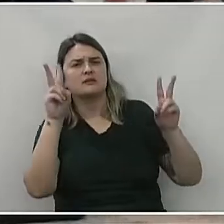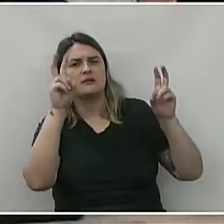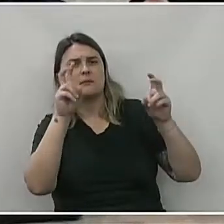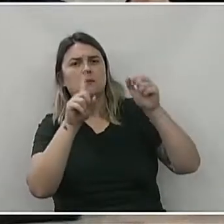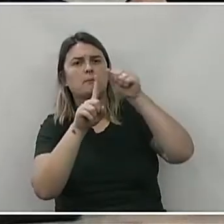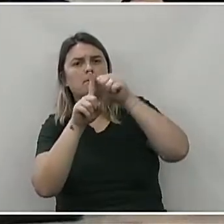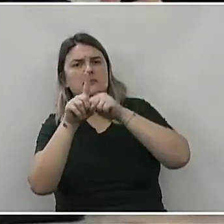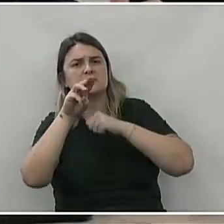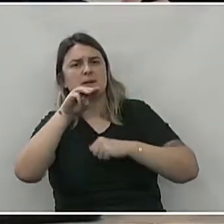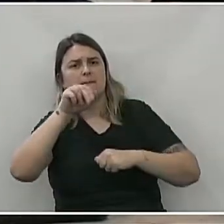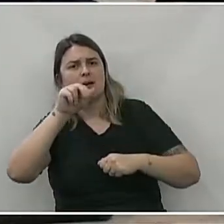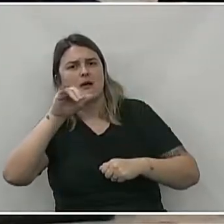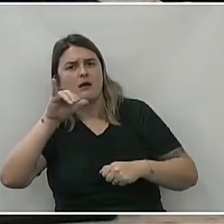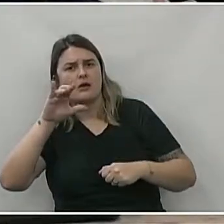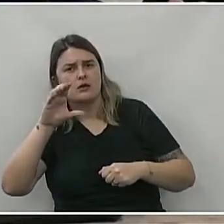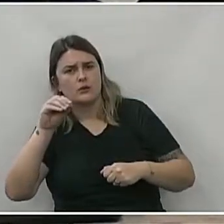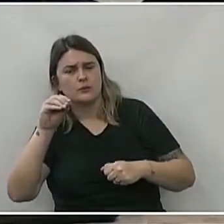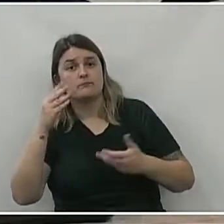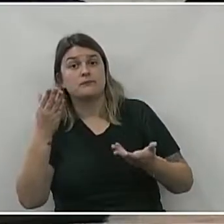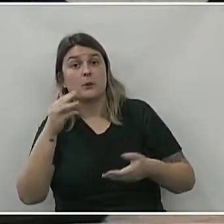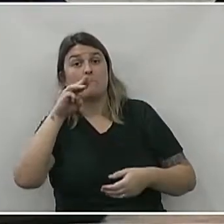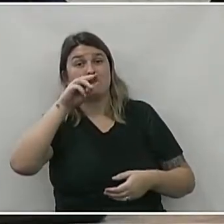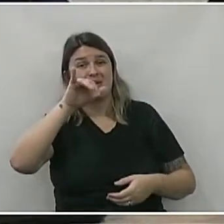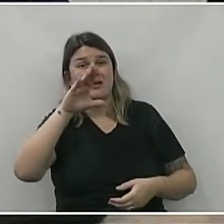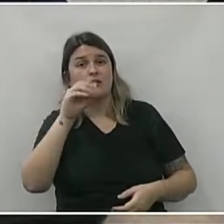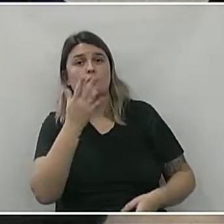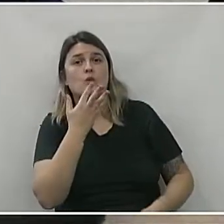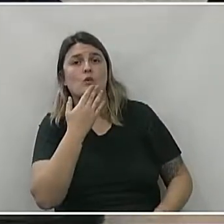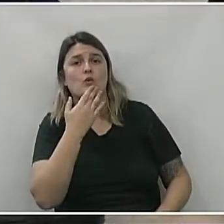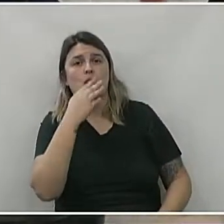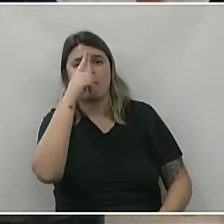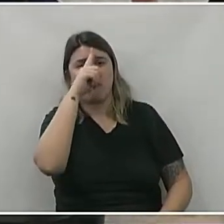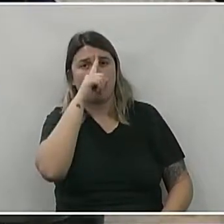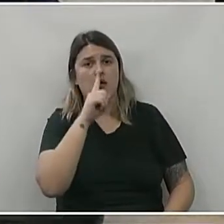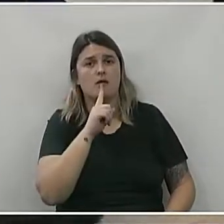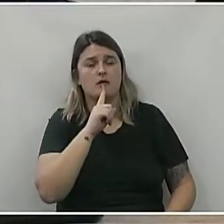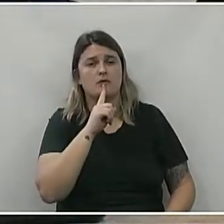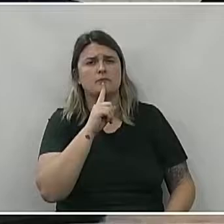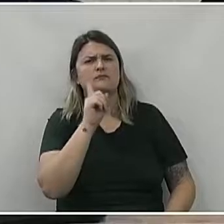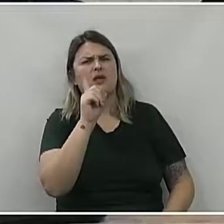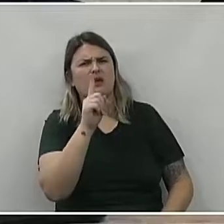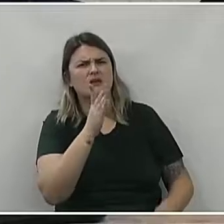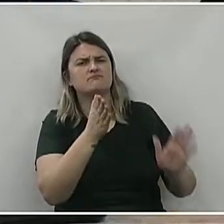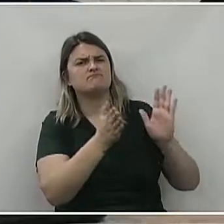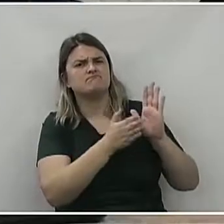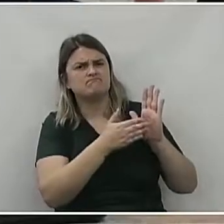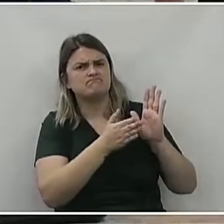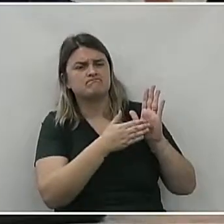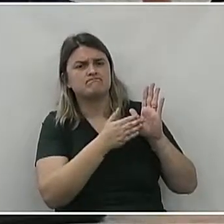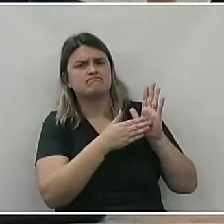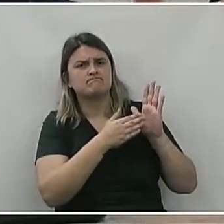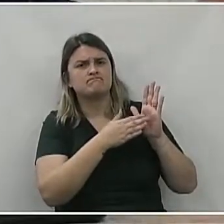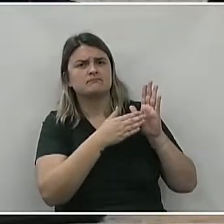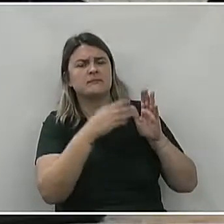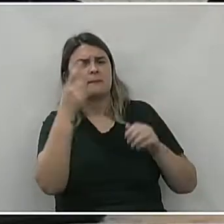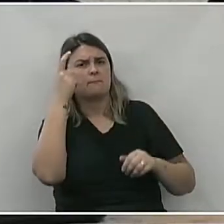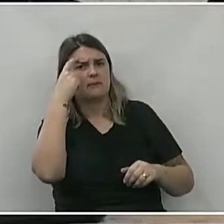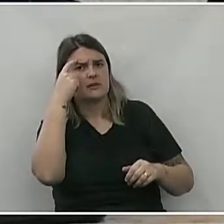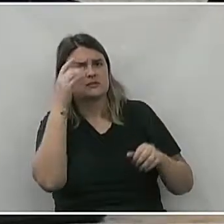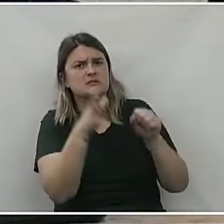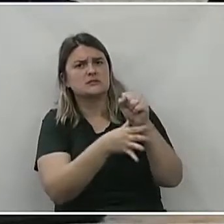mês maio, que se comemora o Maio Amarelo. É a campanha que vem em cima da